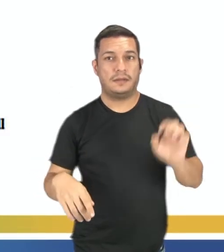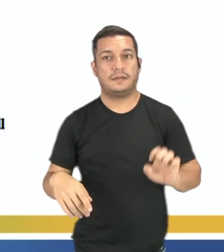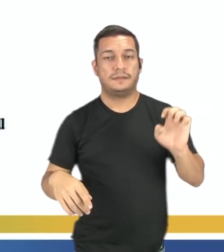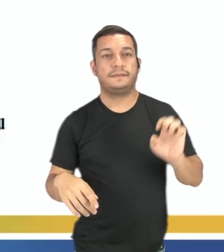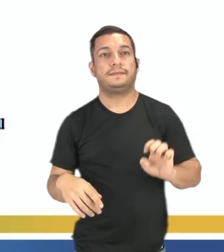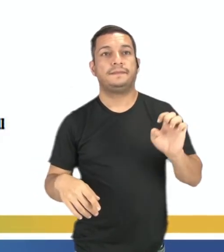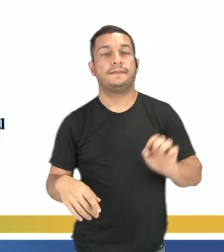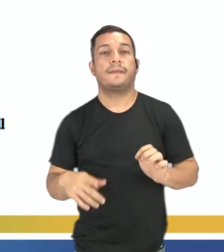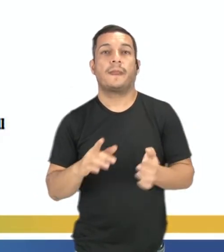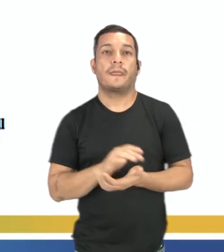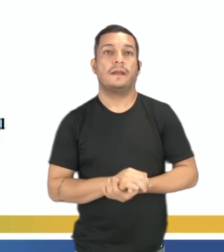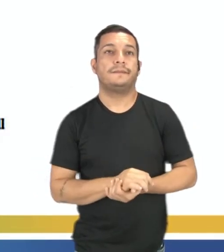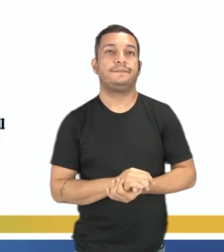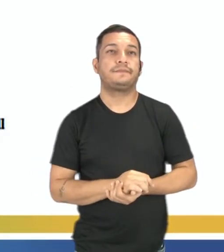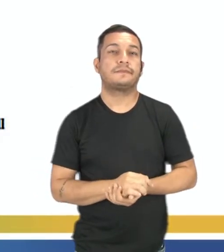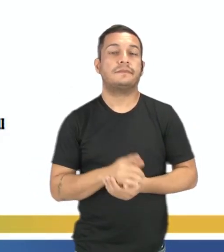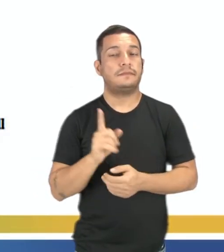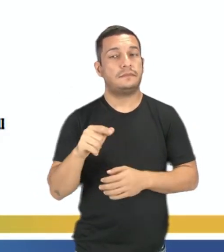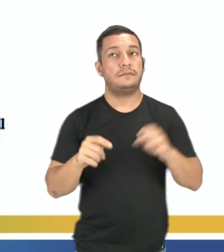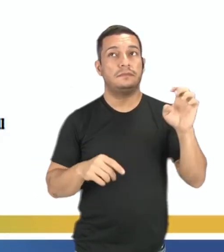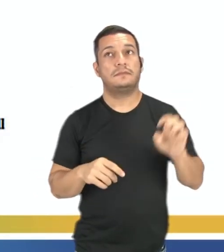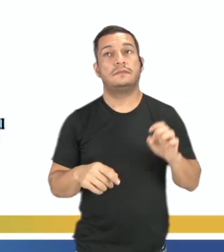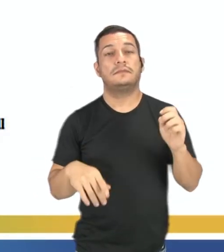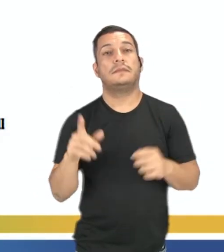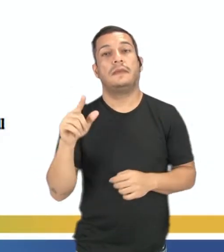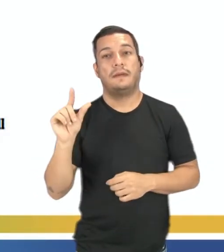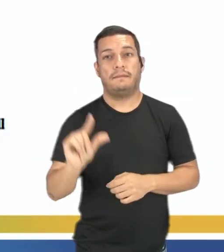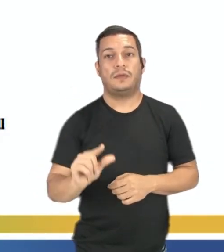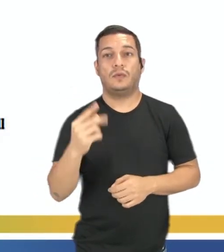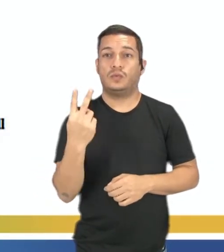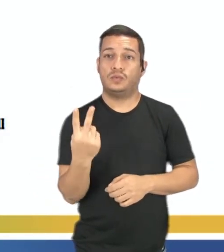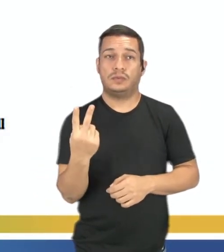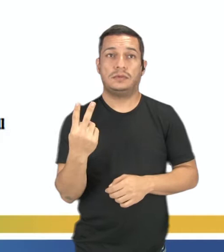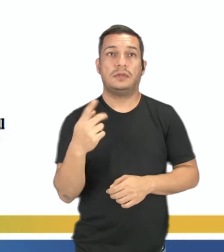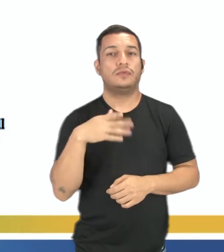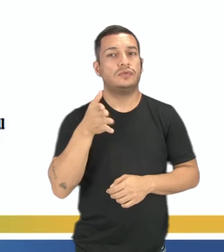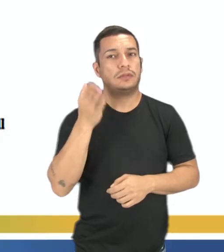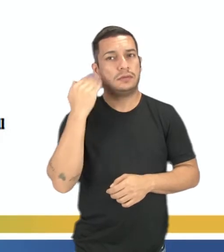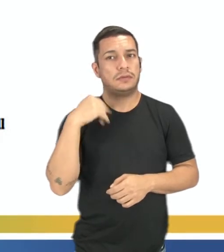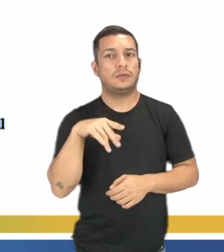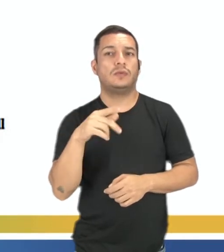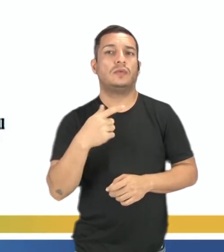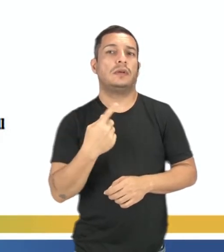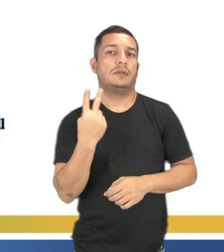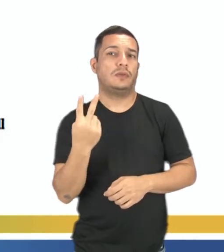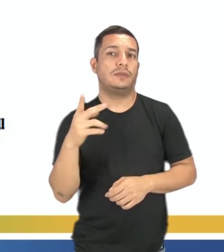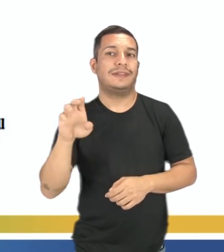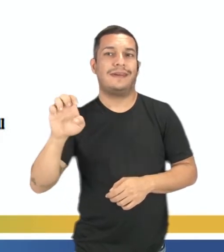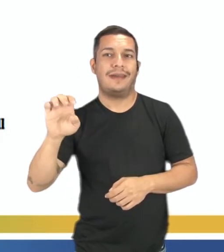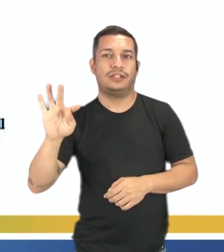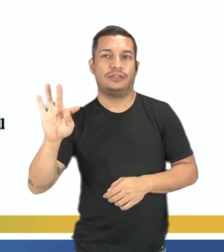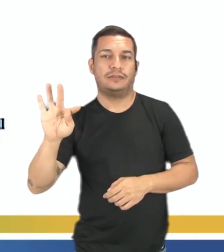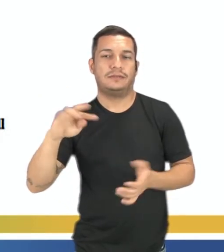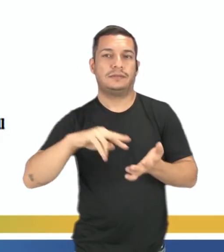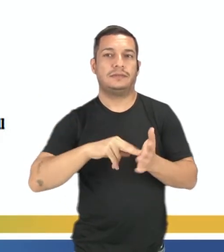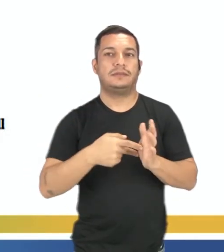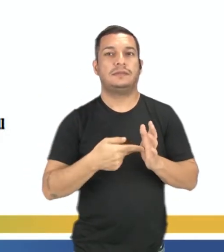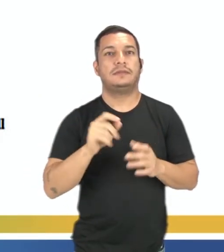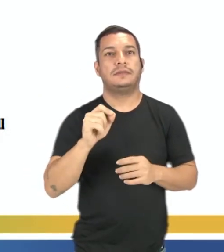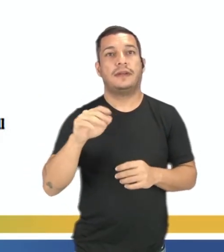esquerda é isso então essa cadeia que da esquerda é a menor com dois eu o quanto é dois é